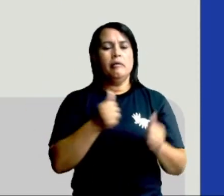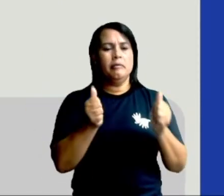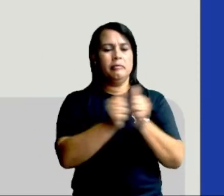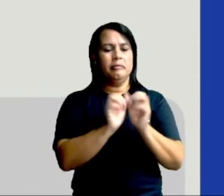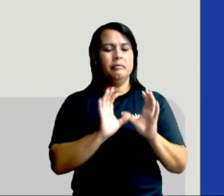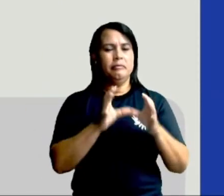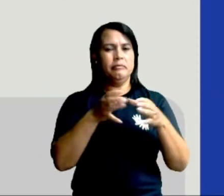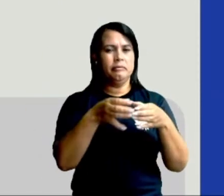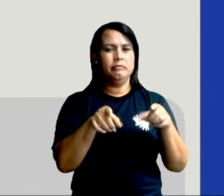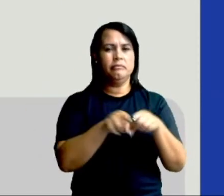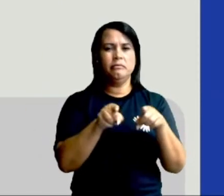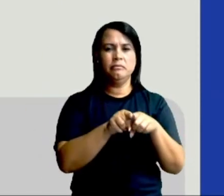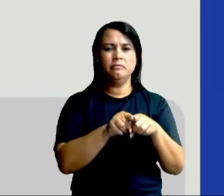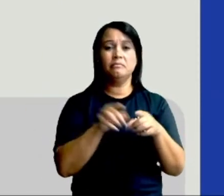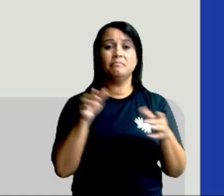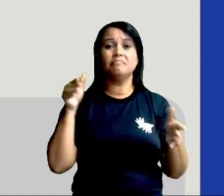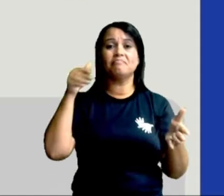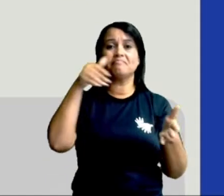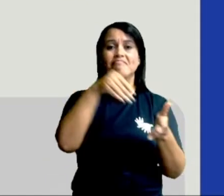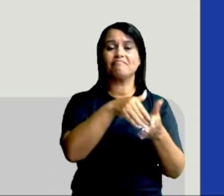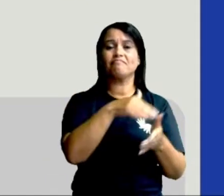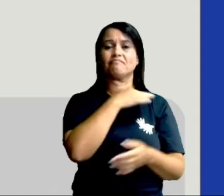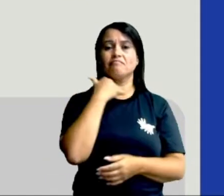pelo qual lutou até a sua morte em